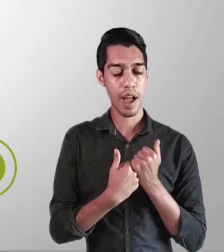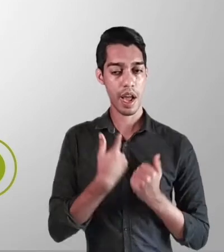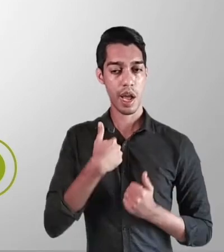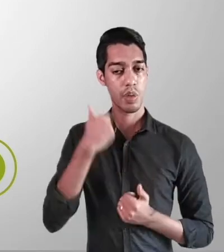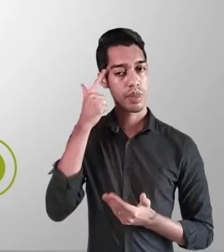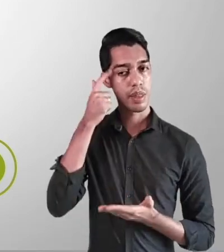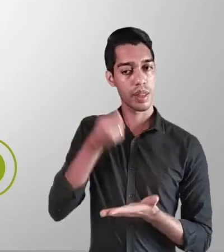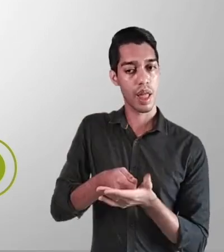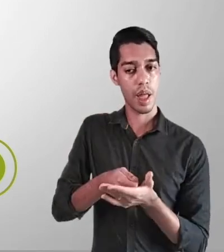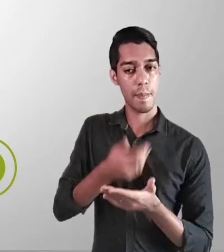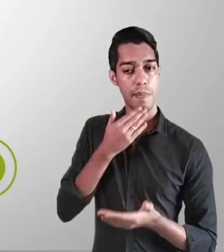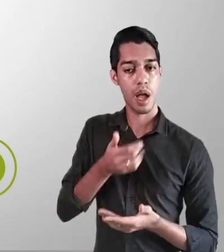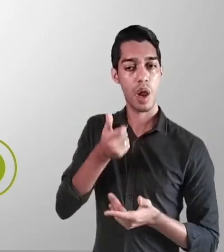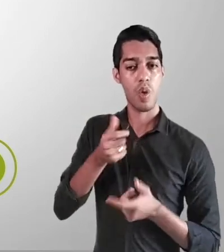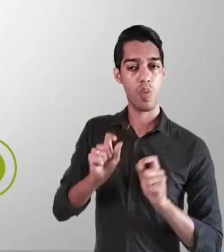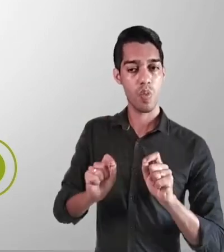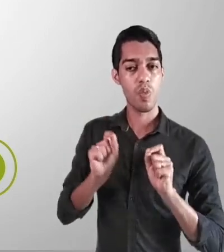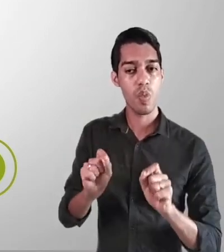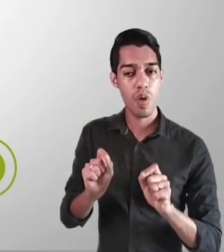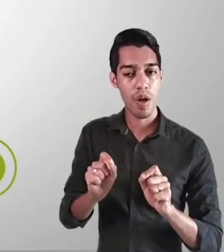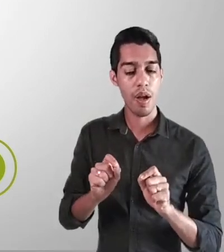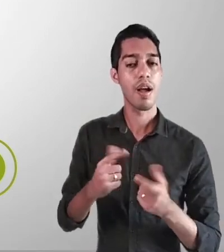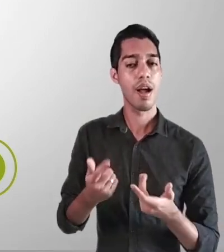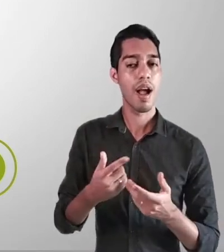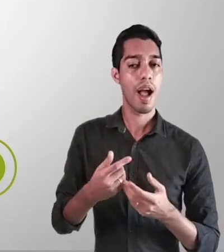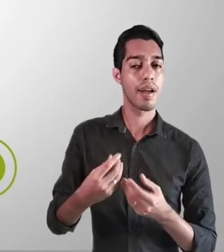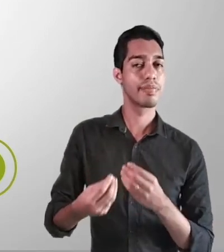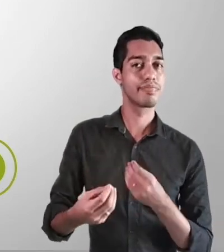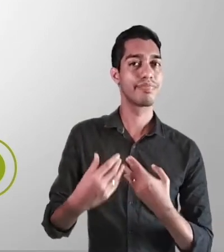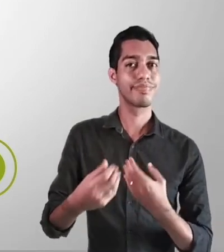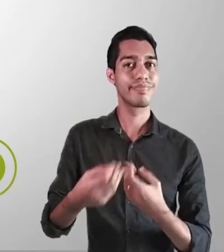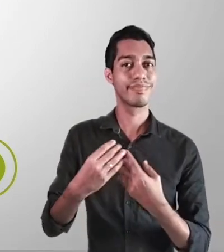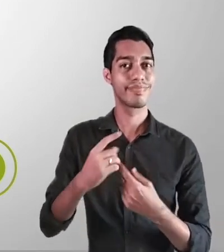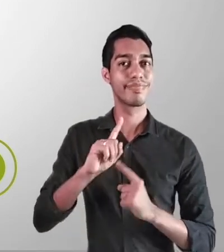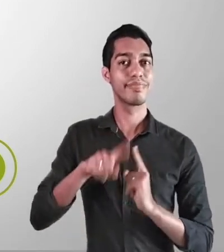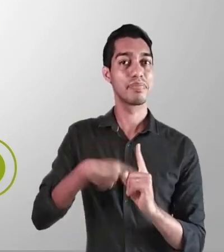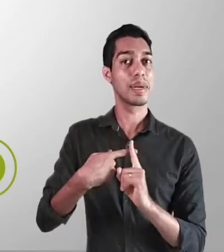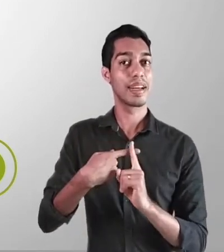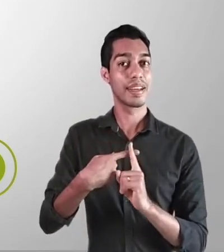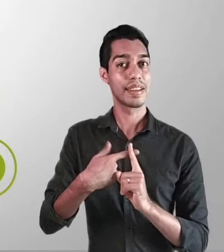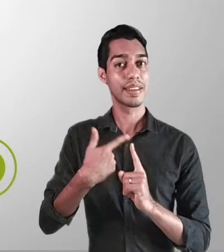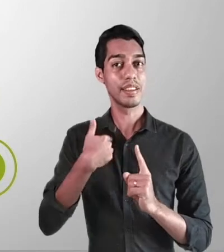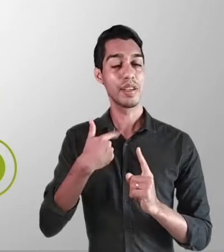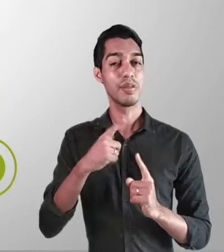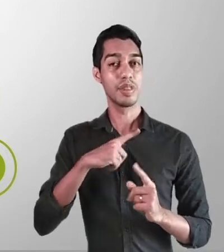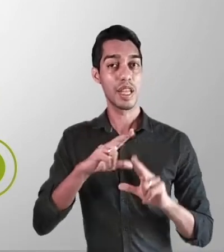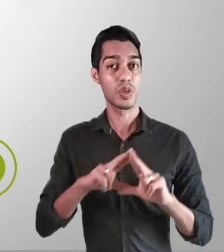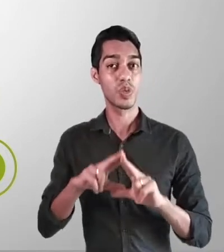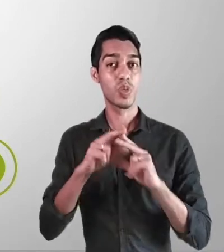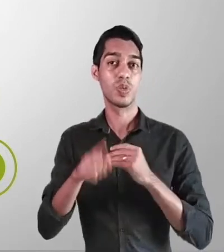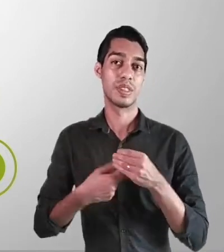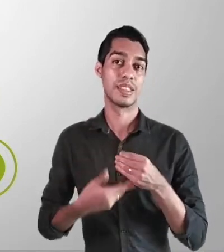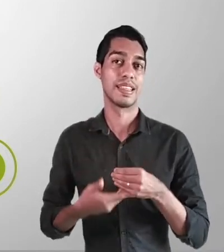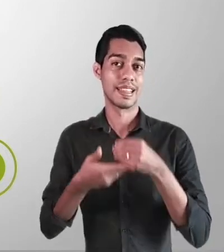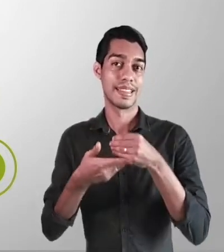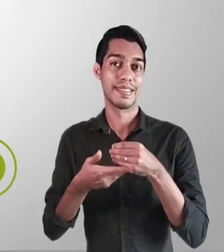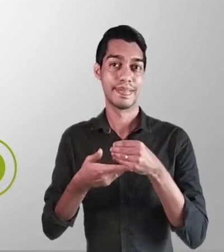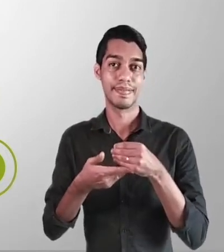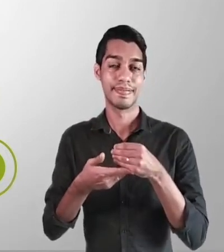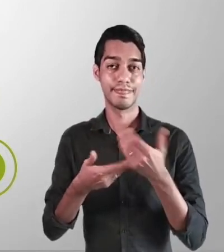tomada de decisão e para que nós possamos ter uma inclusão financeira sustentável. Essa plataforma, ela